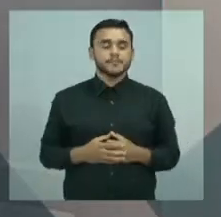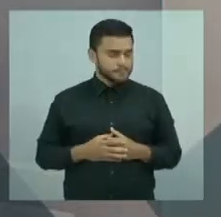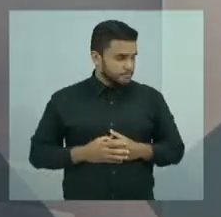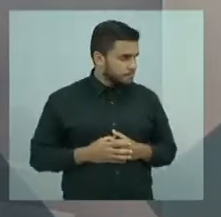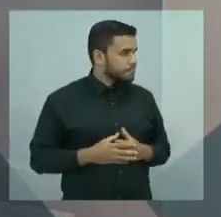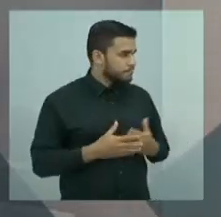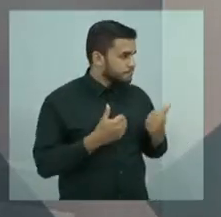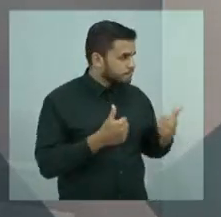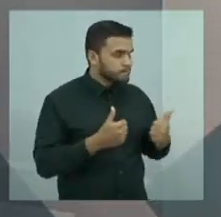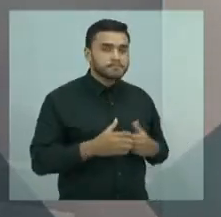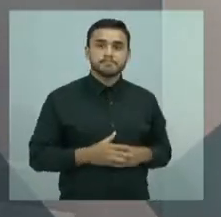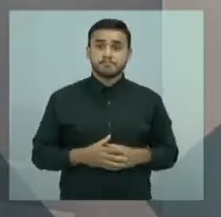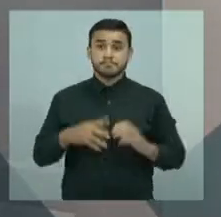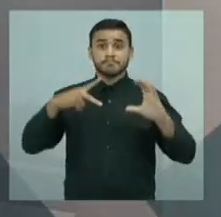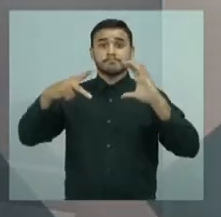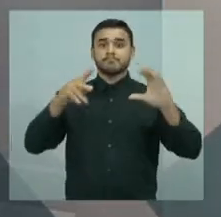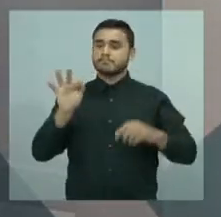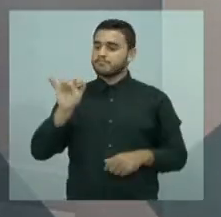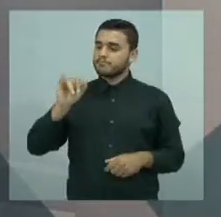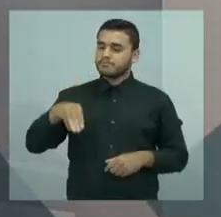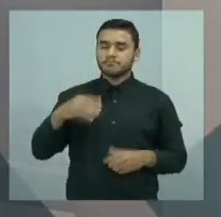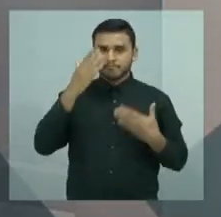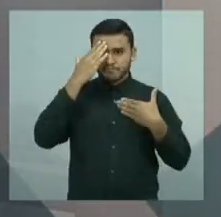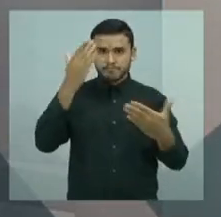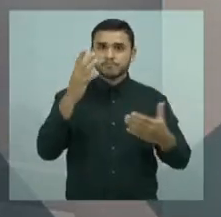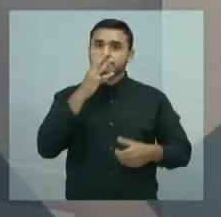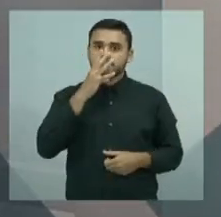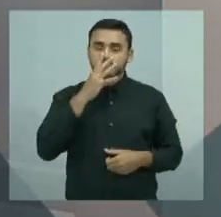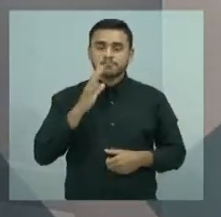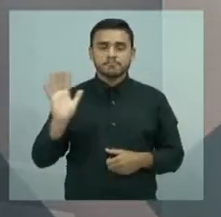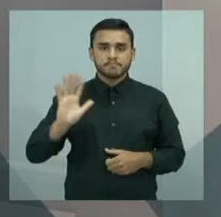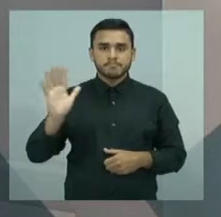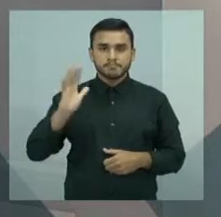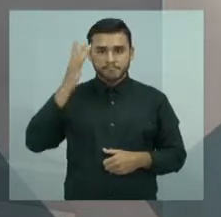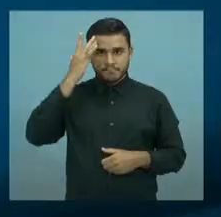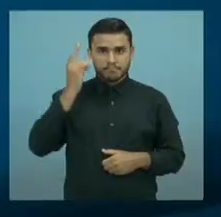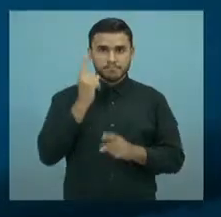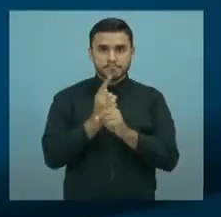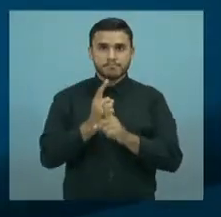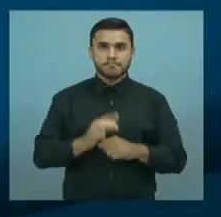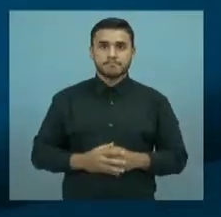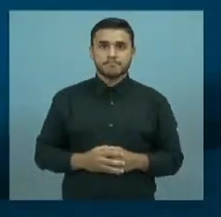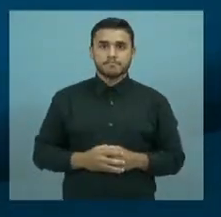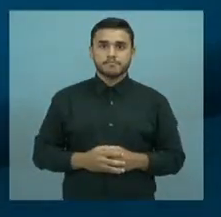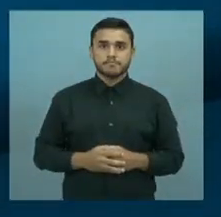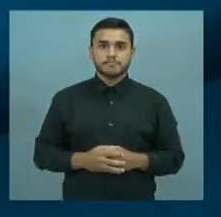bem, plenário da cidade termina aqui. Obrigado pela sua companhia e até amanhã.